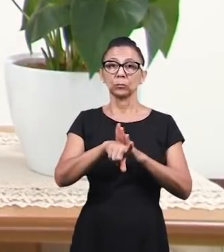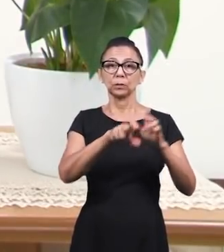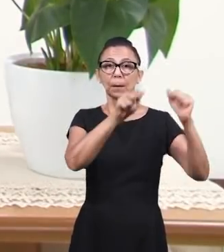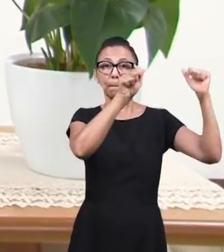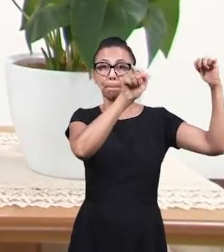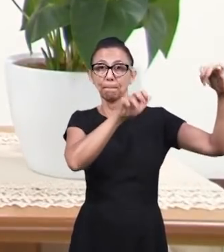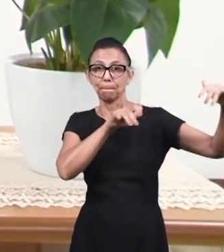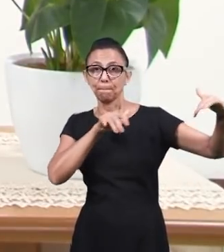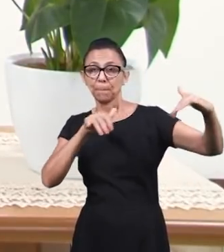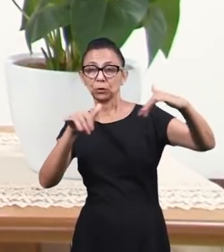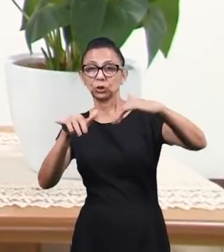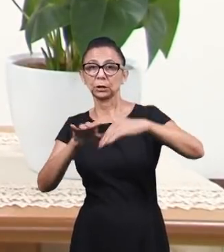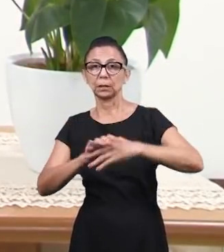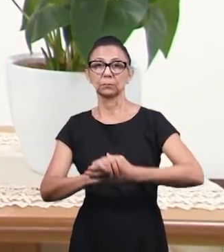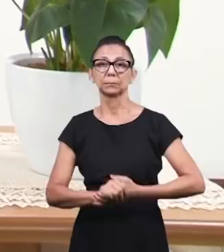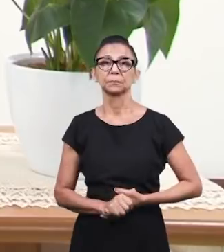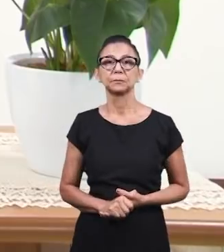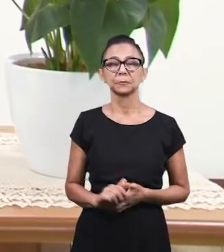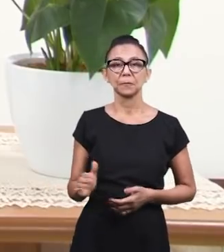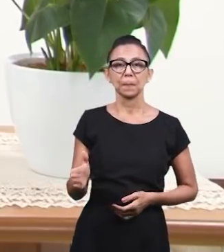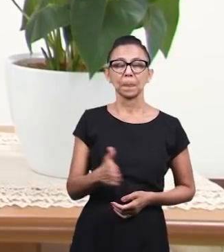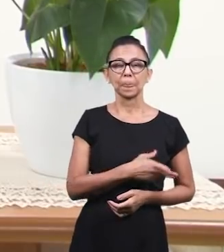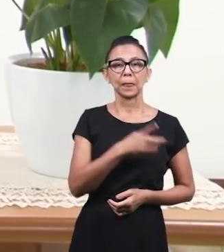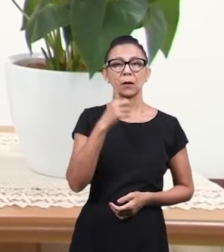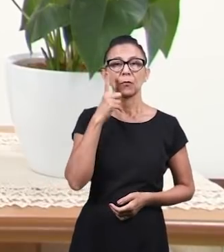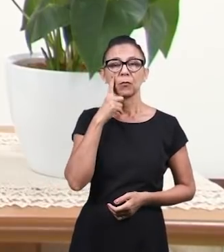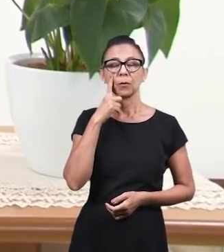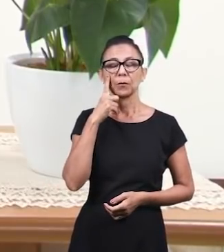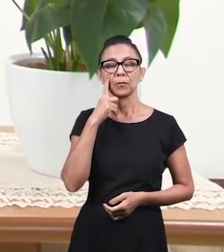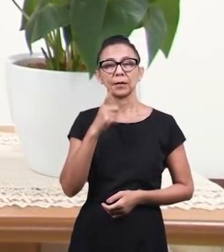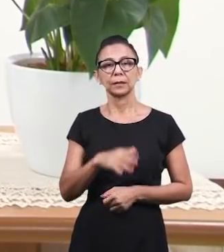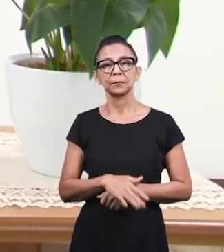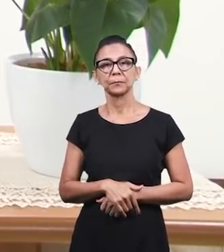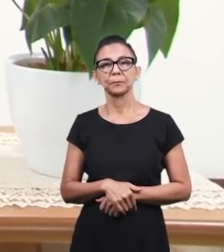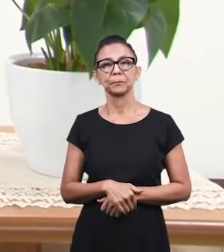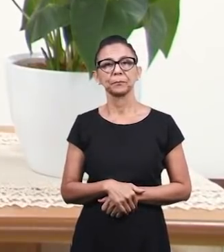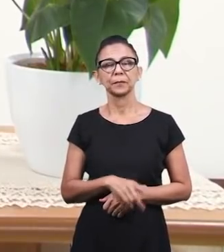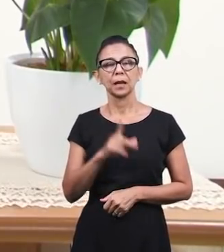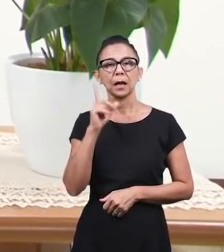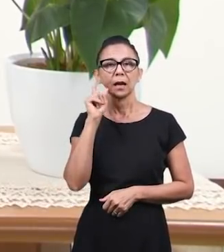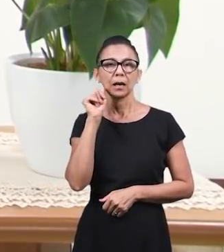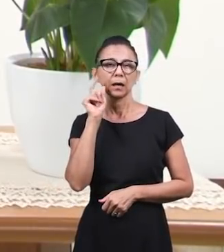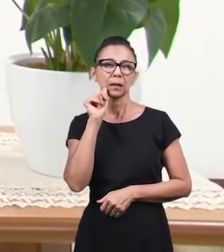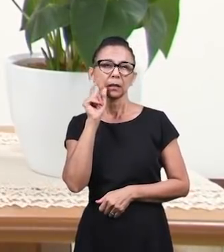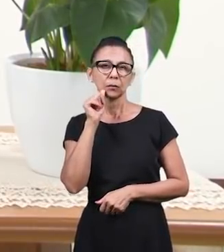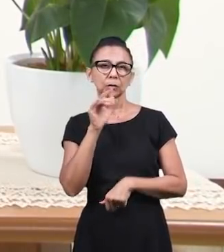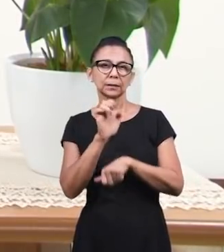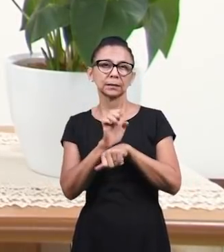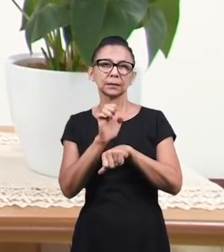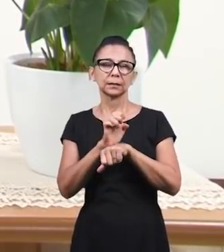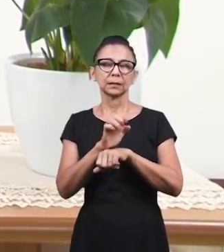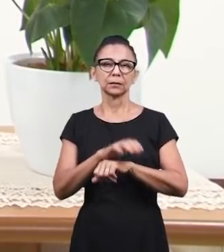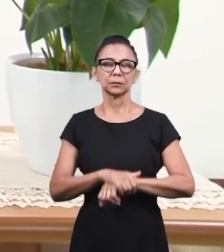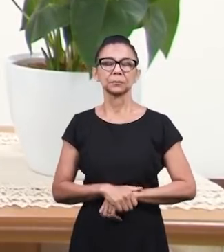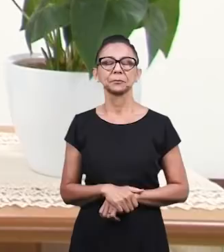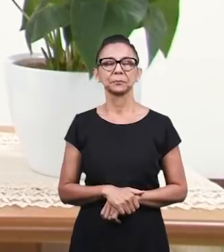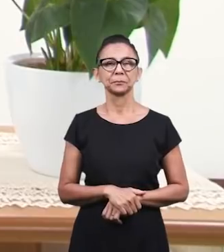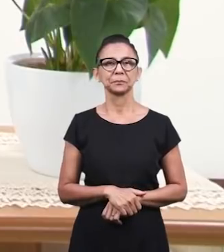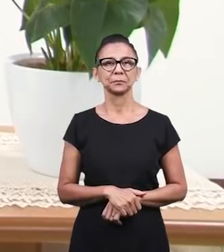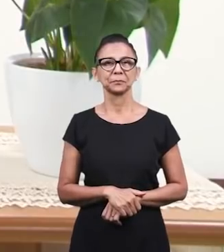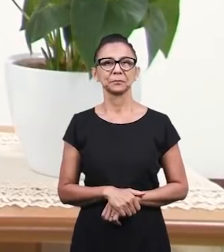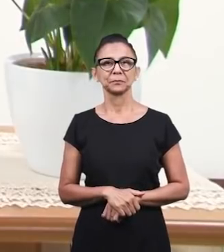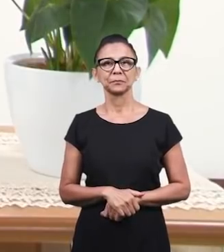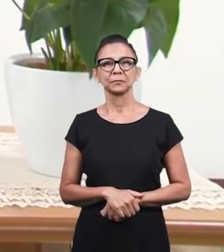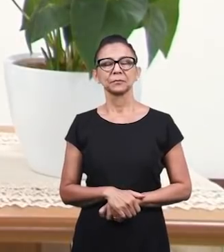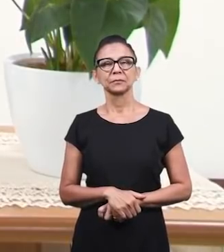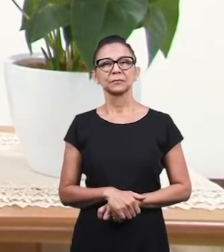jovem Adriele Lucena, de Vila Maria, Palmeira dos Índios, Alagoas. Ela é a ovelha do pastor Alexandre Jackson.